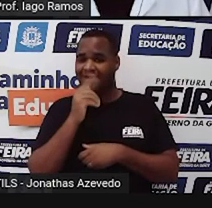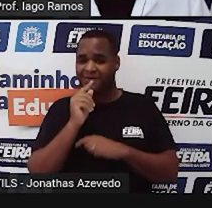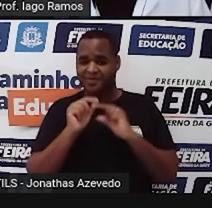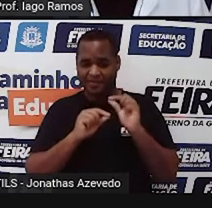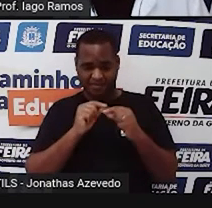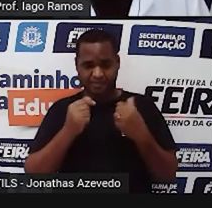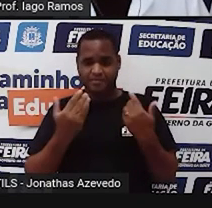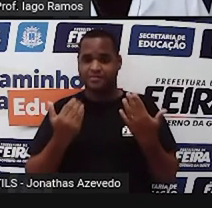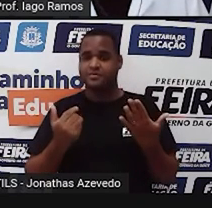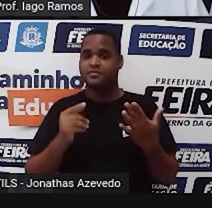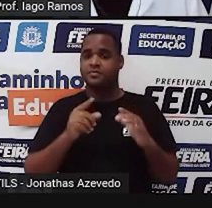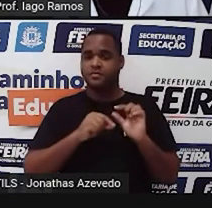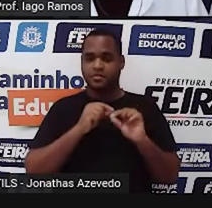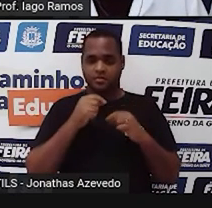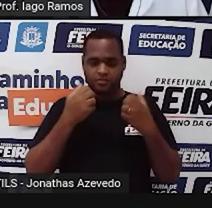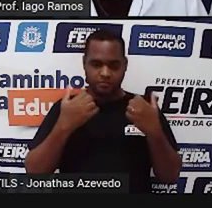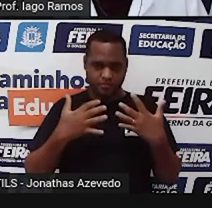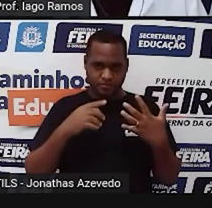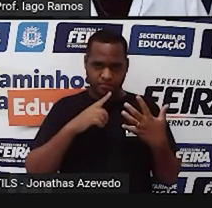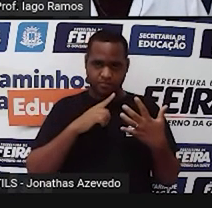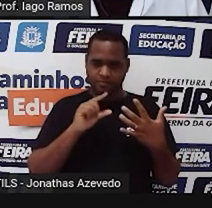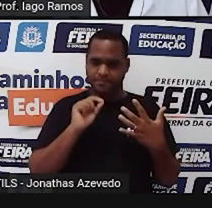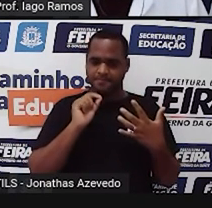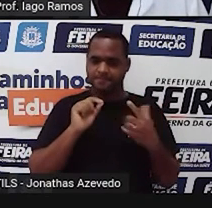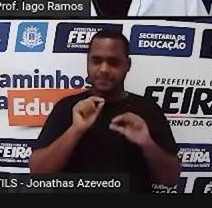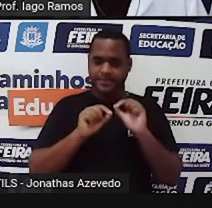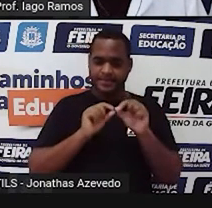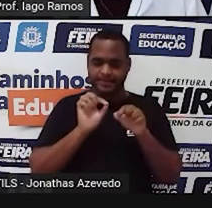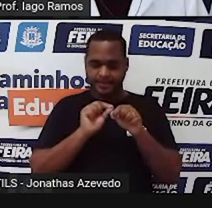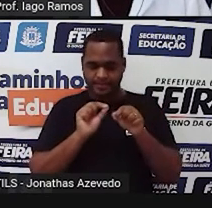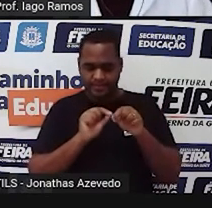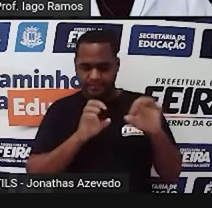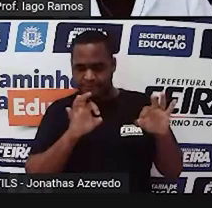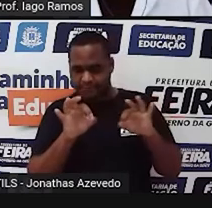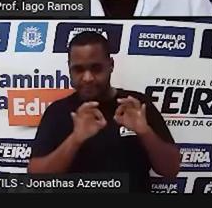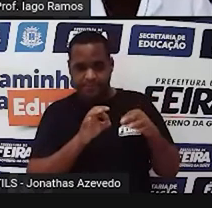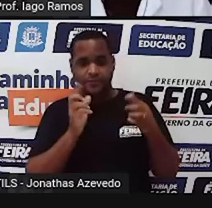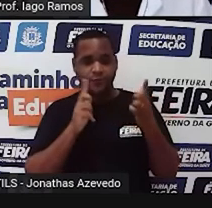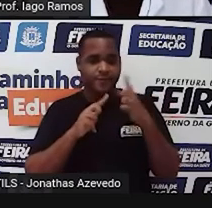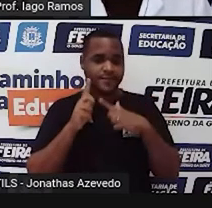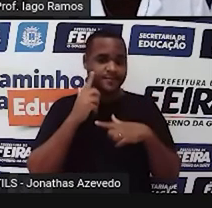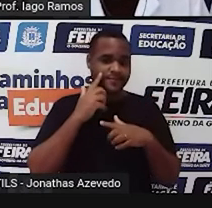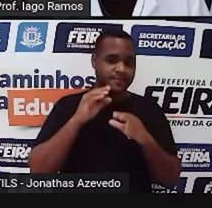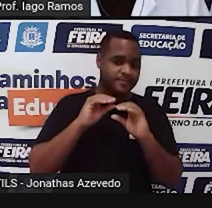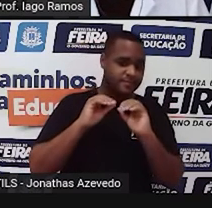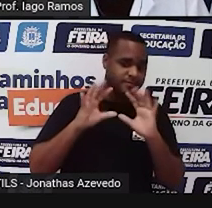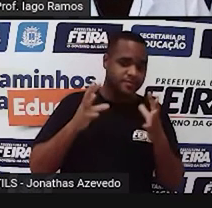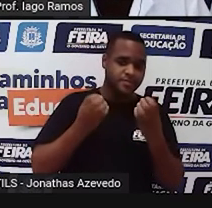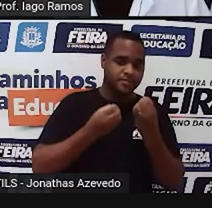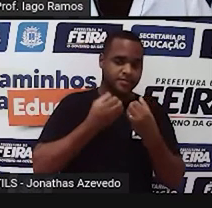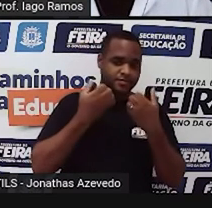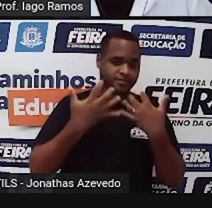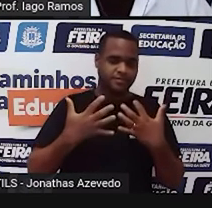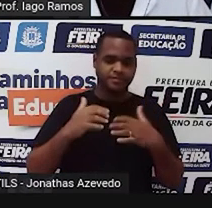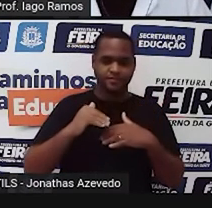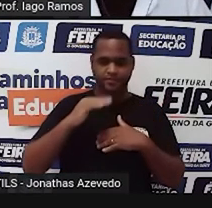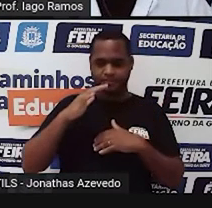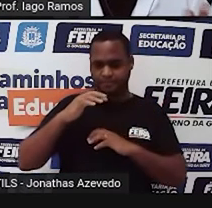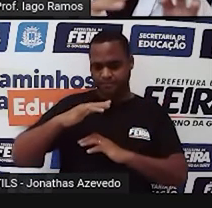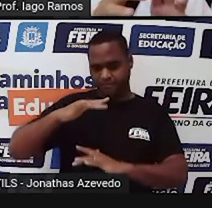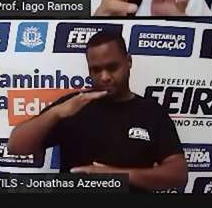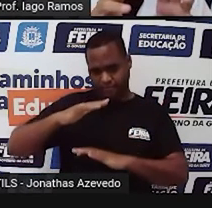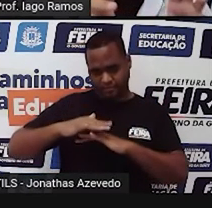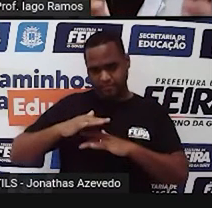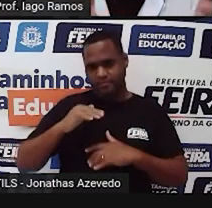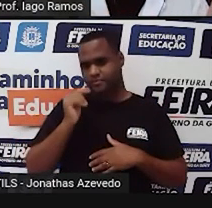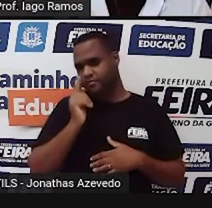Então, o que é que a gente vai fazer, né? Como é que a gente consegue descobrir quem é que tem o maior volume? A gente pega